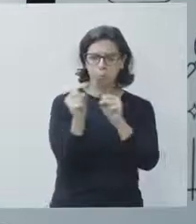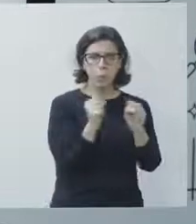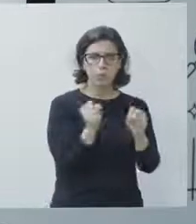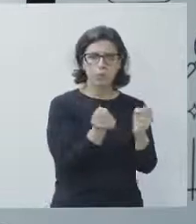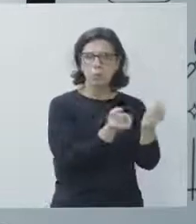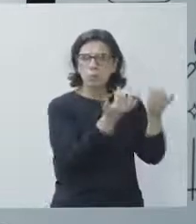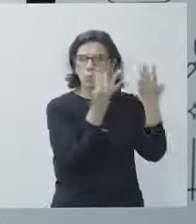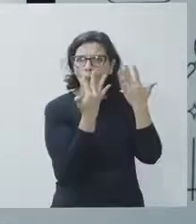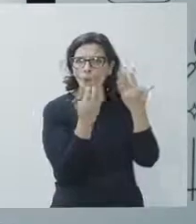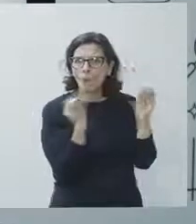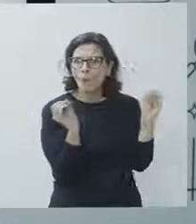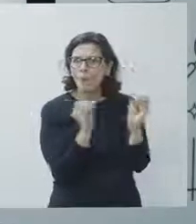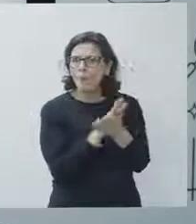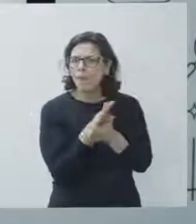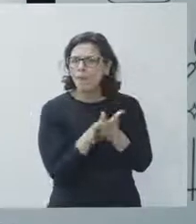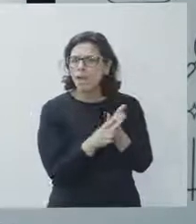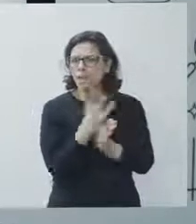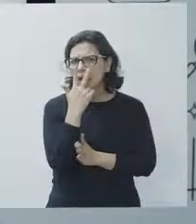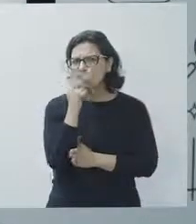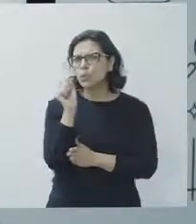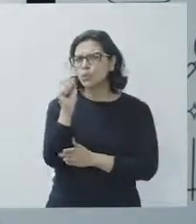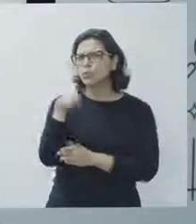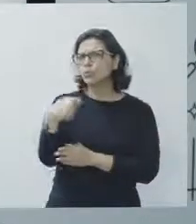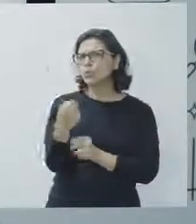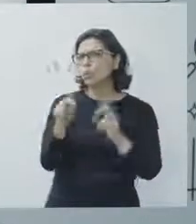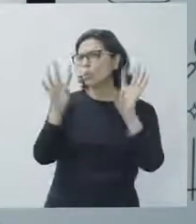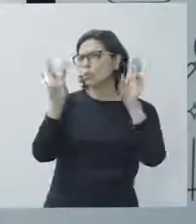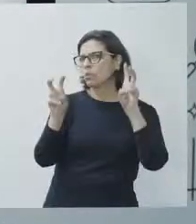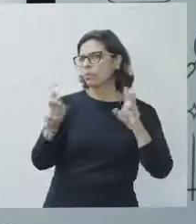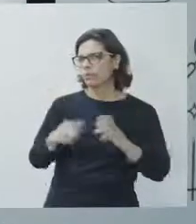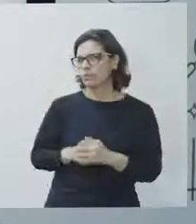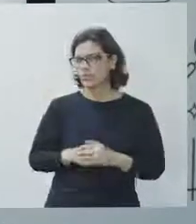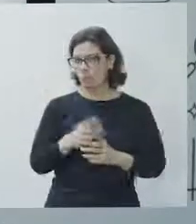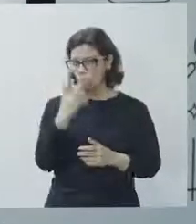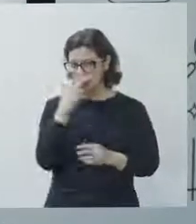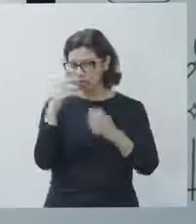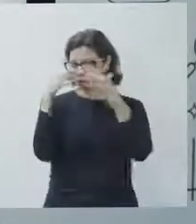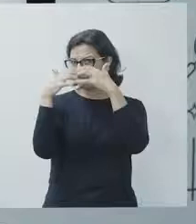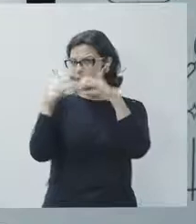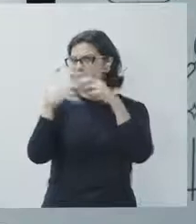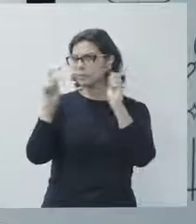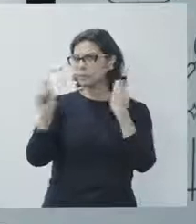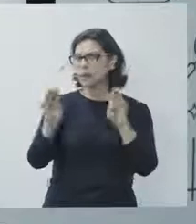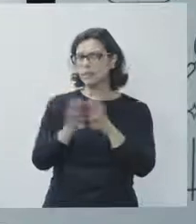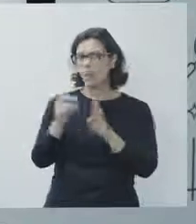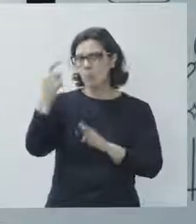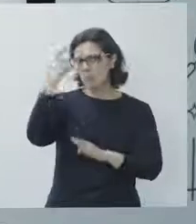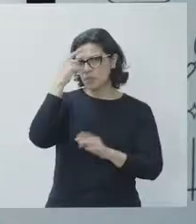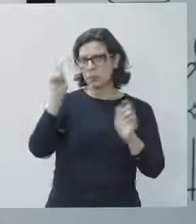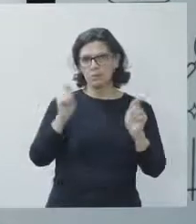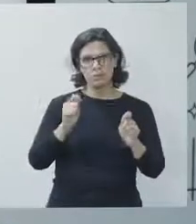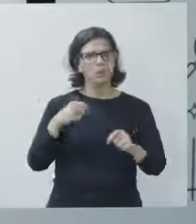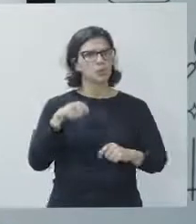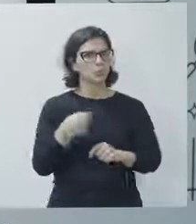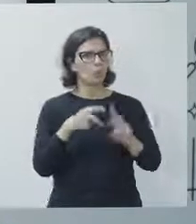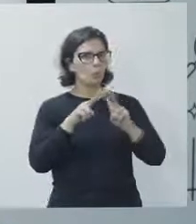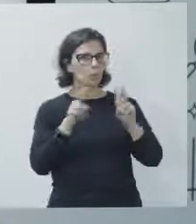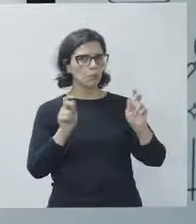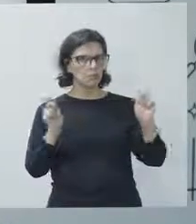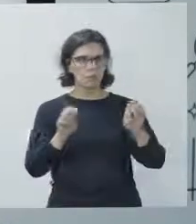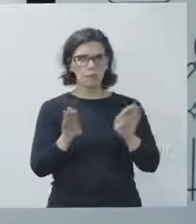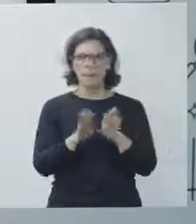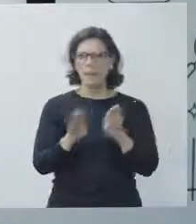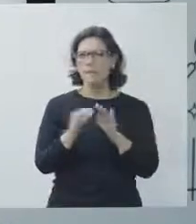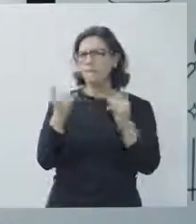poder algum? O que você achou disso? Você acha que tem, sim, uma reflexão, um pensamento sobre isso? Será que pode ser